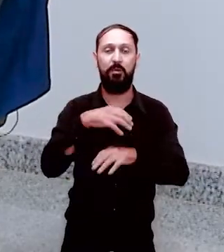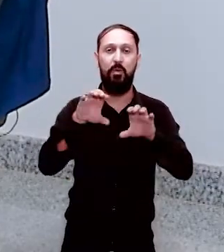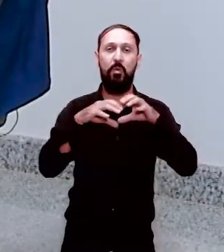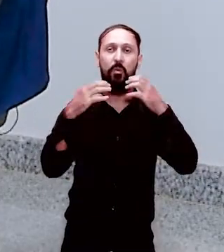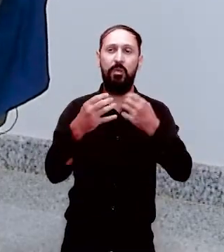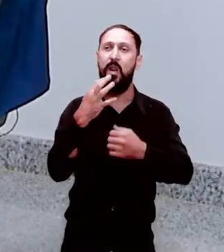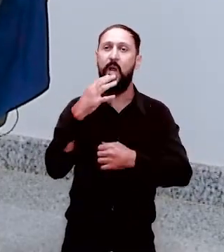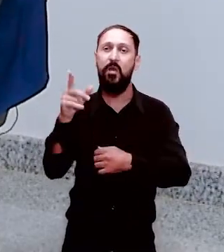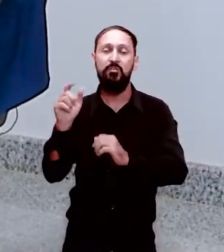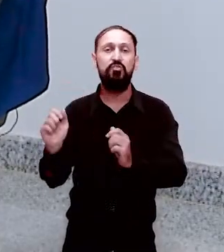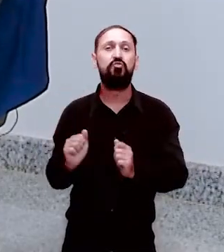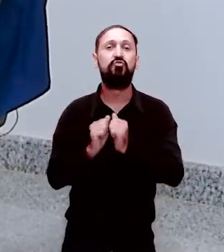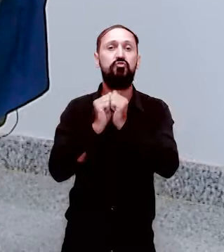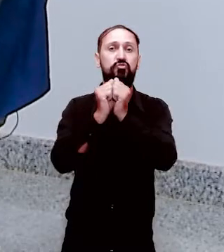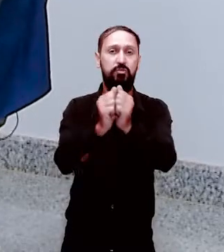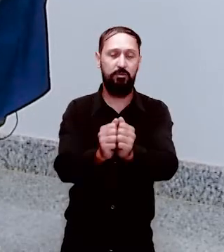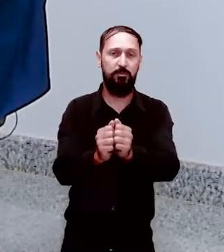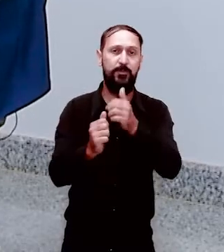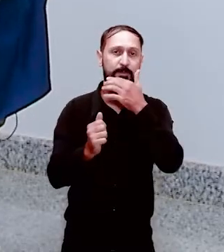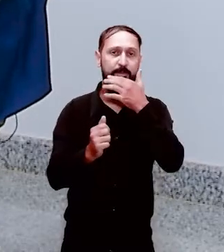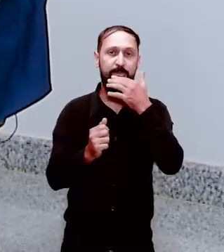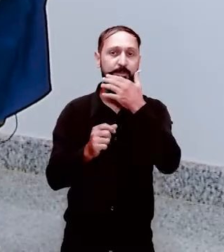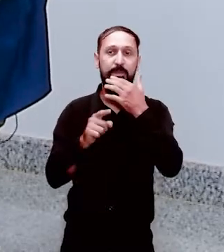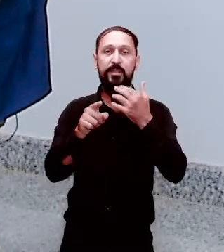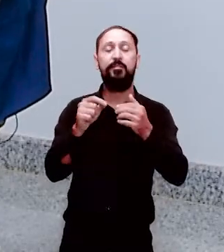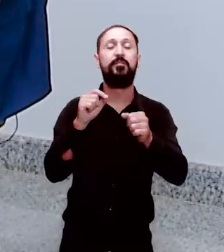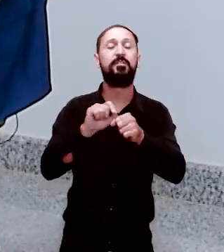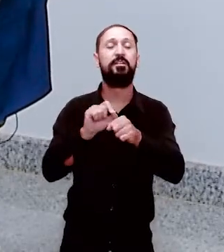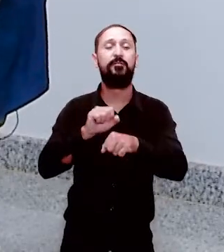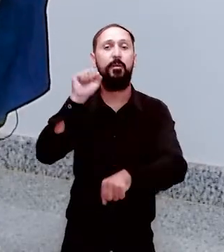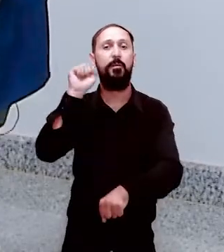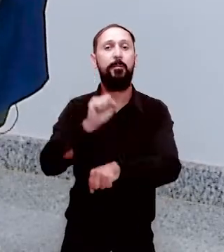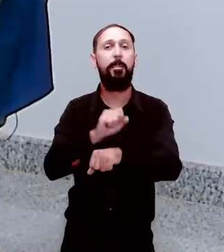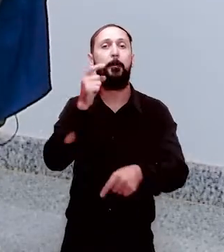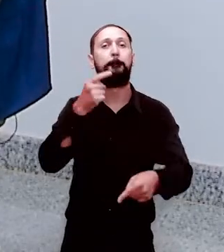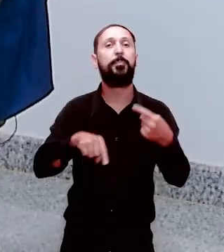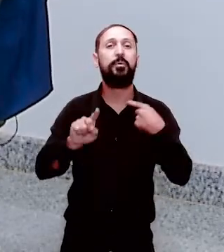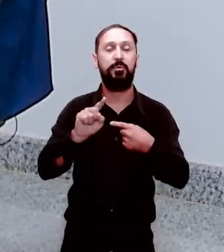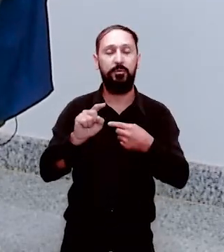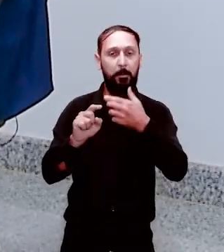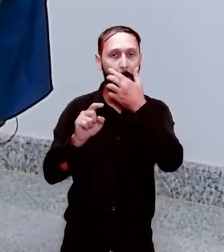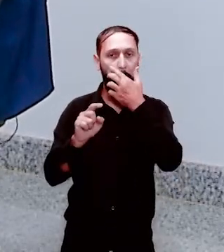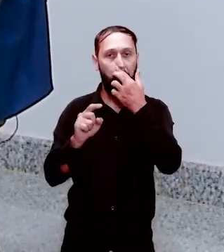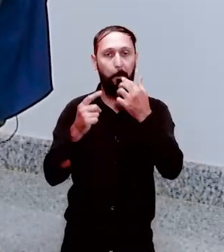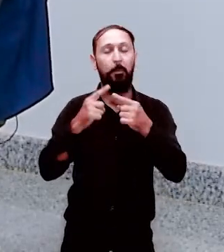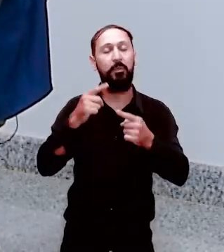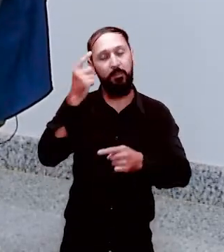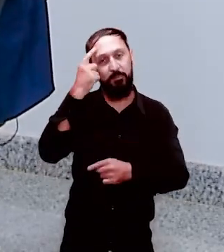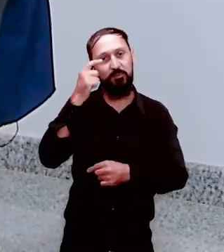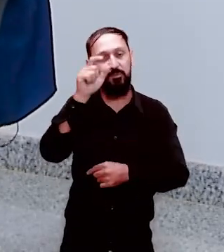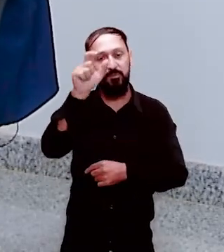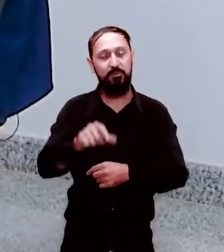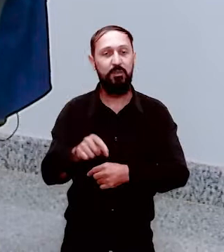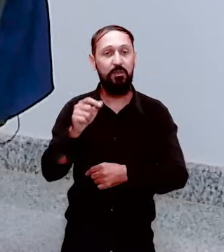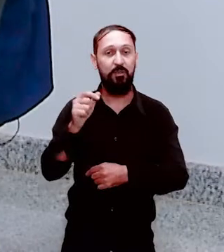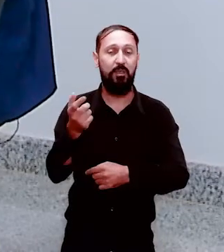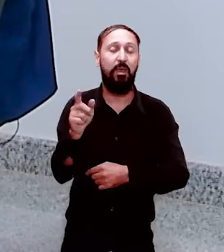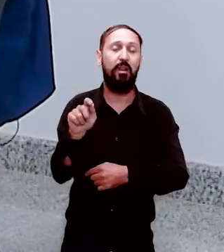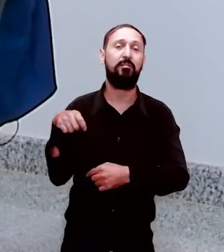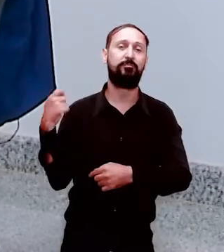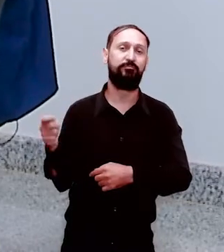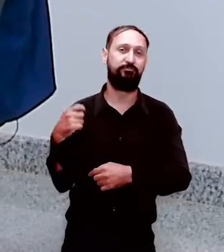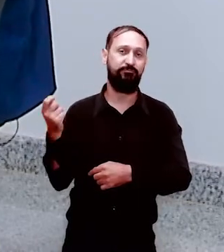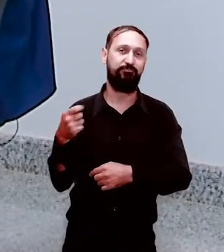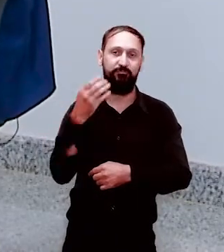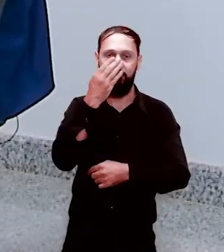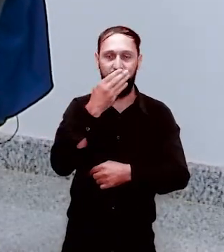que o teu esposo, que eu conheço, foi te acompanhar. Sim, ele foi me acompanhar. E você foi barrada, suspeita que era